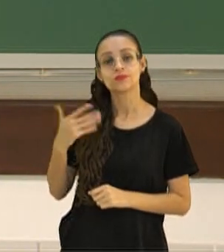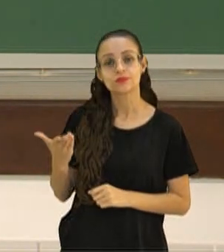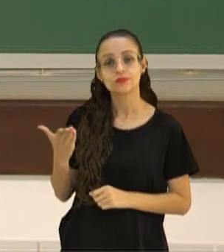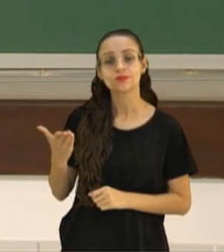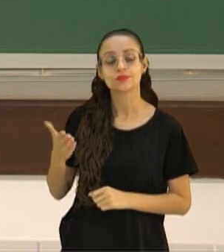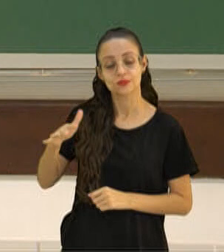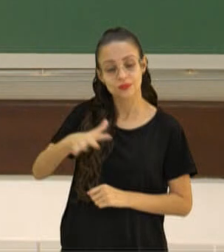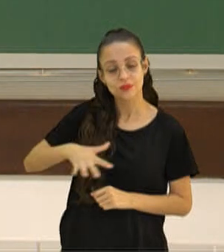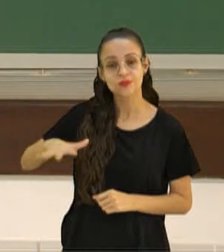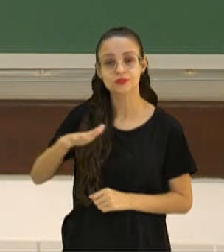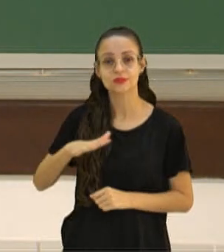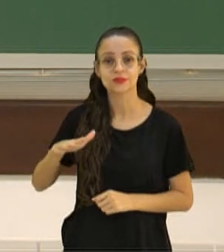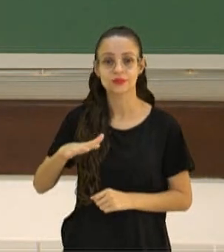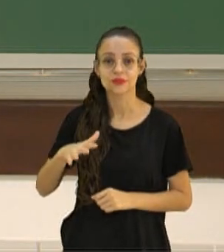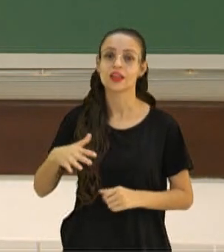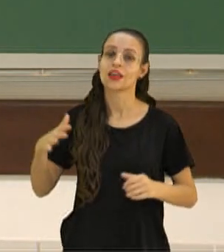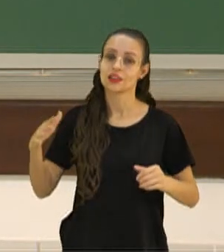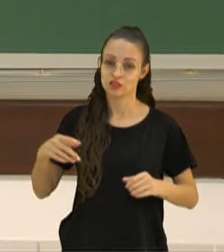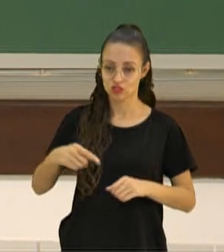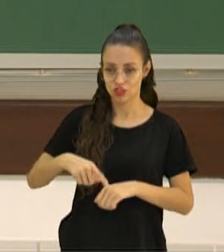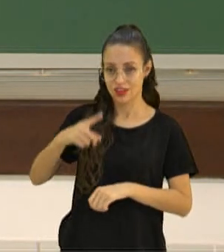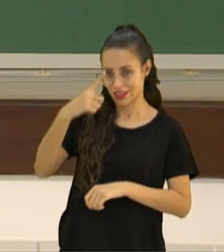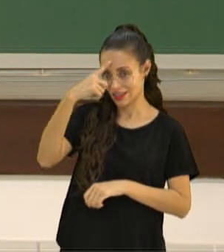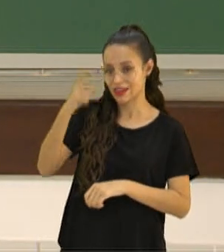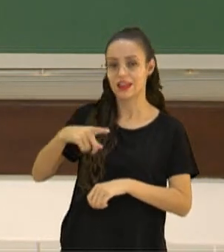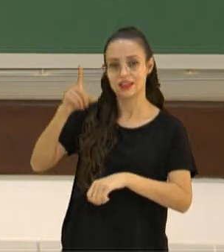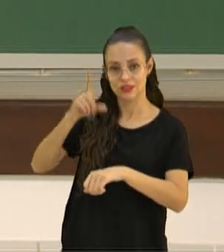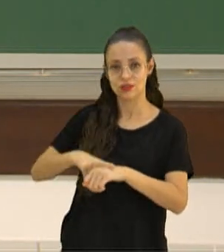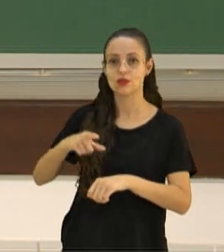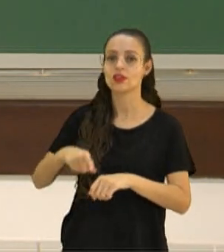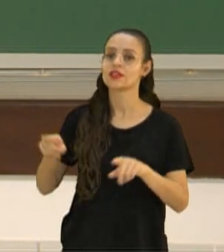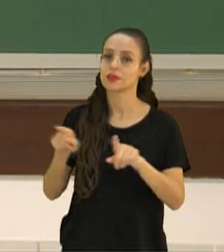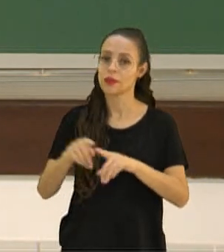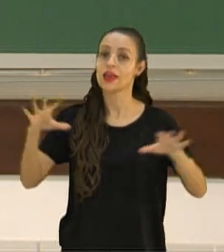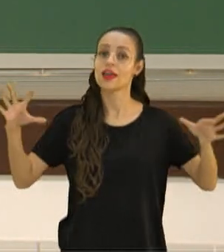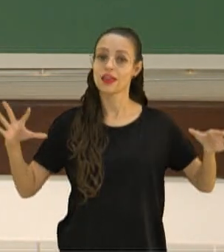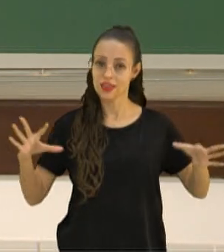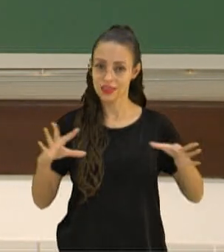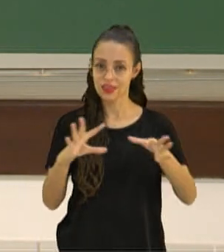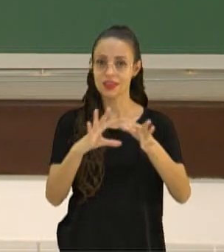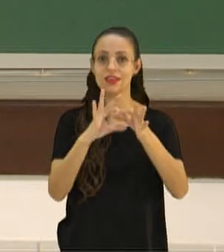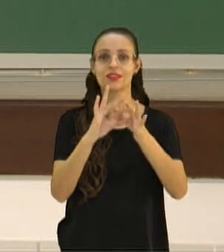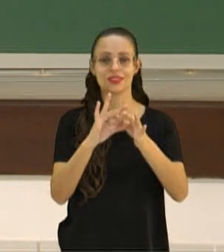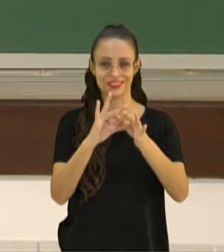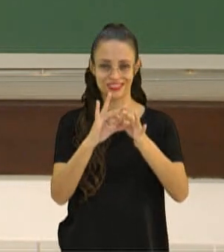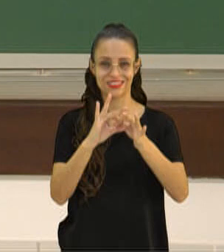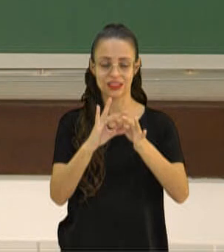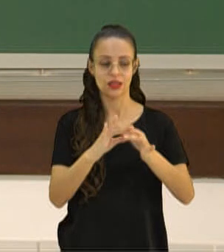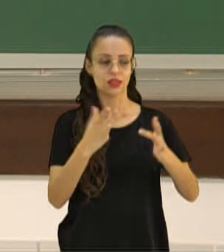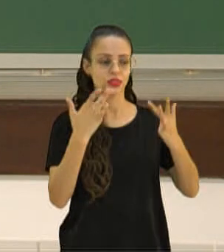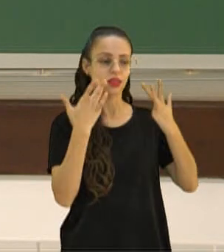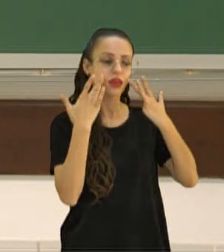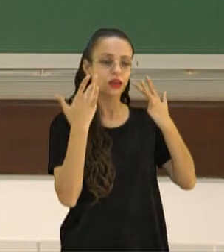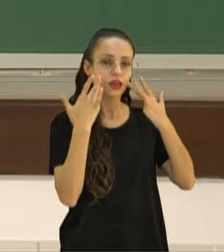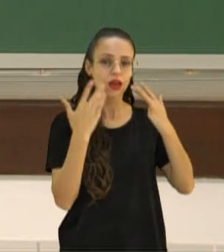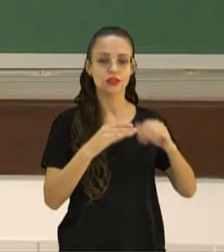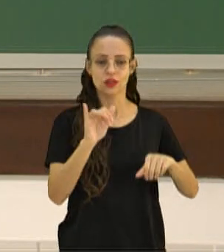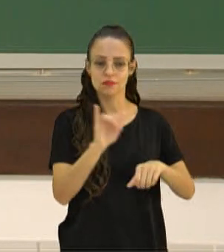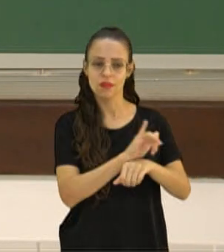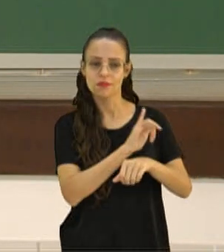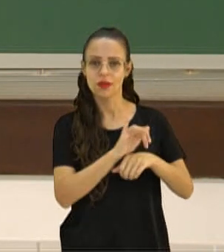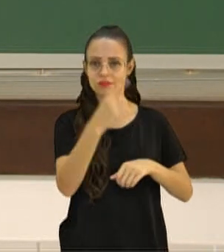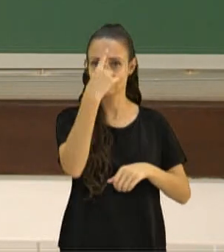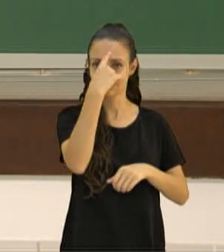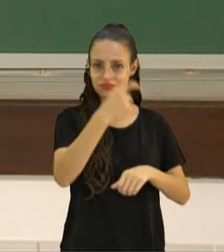da parte de improvisação, também entra, Então, a parte que vai se fundir, a parte teatral, a parte de improviso, a parte